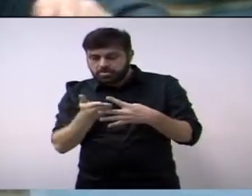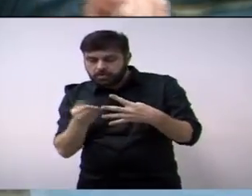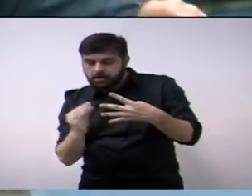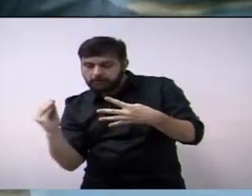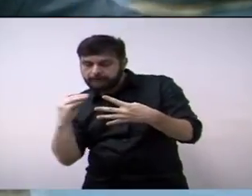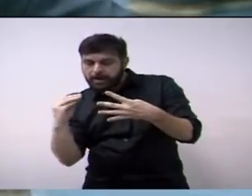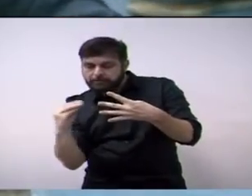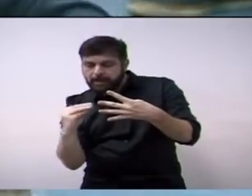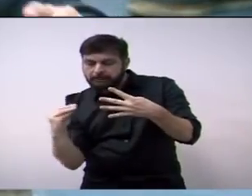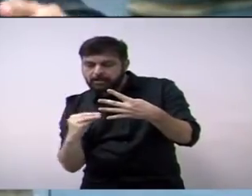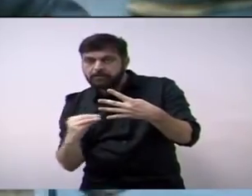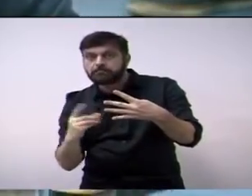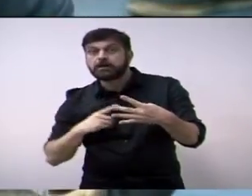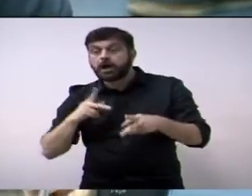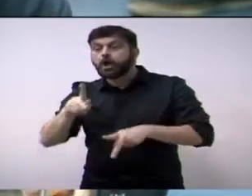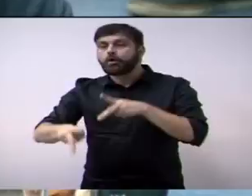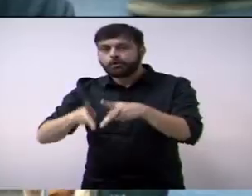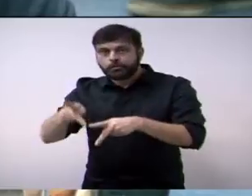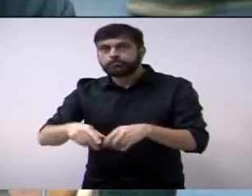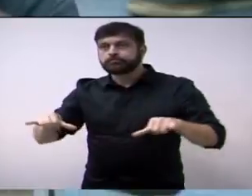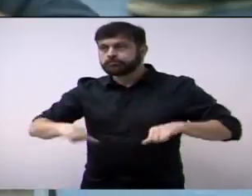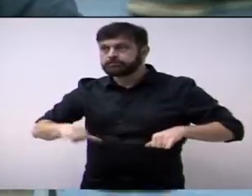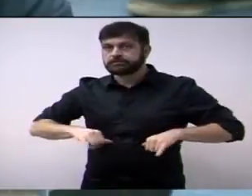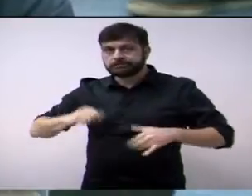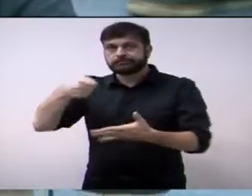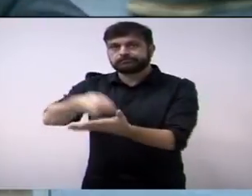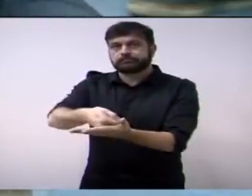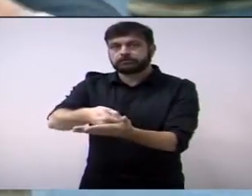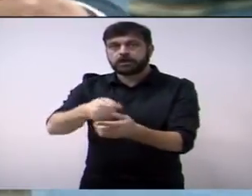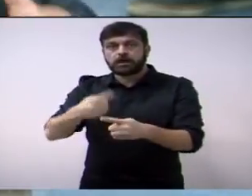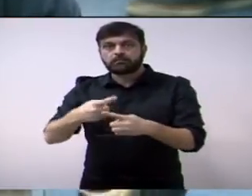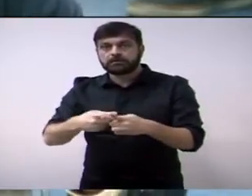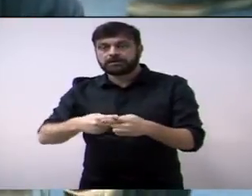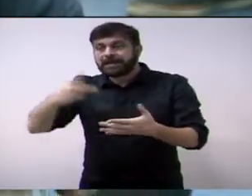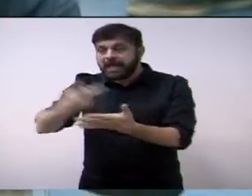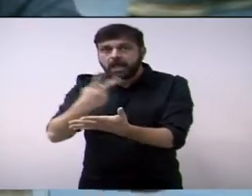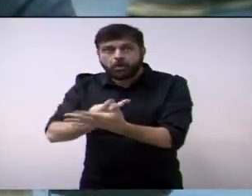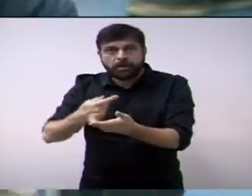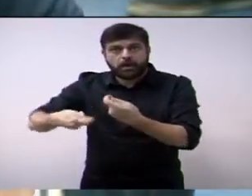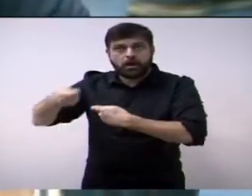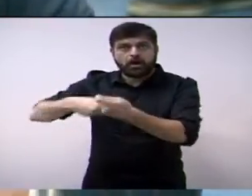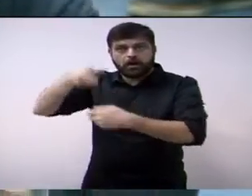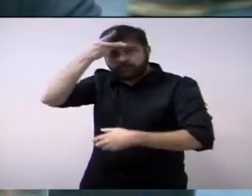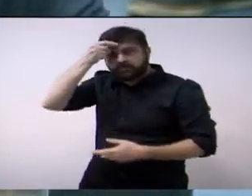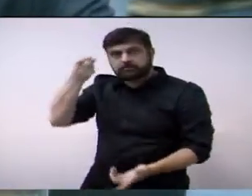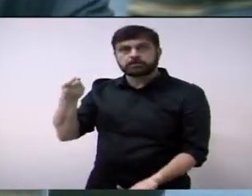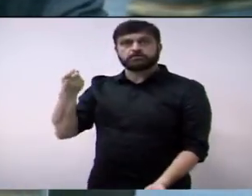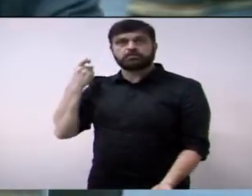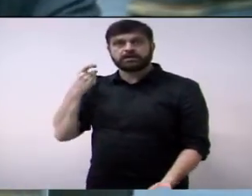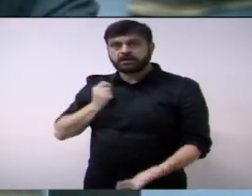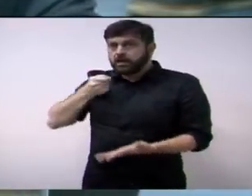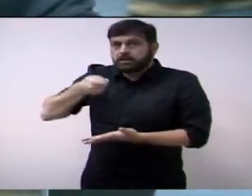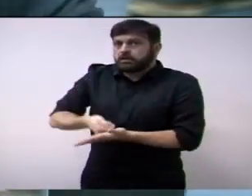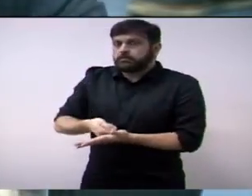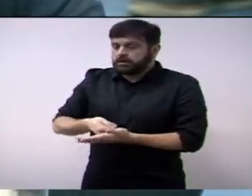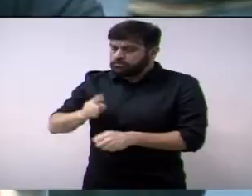Poliprev, vai ser pago pelo cidadão paulinense, devido a um erro da administração passada que não fez o pagamento